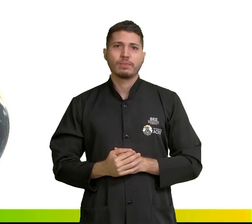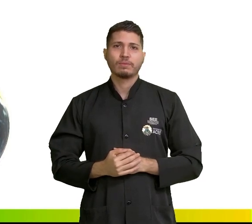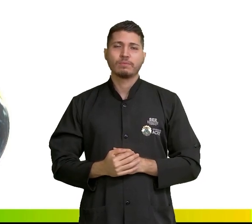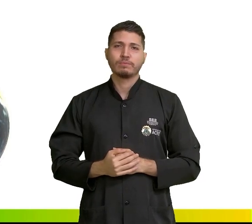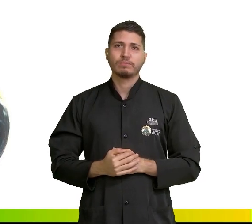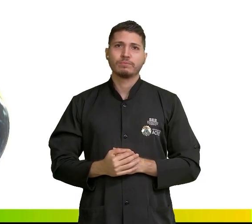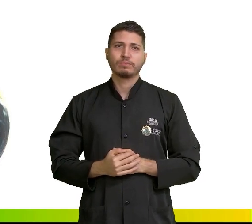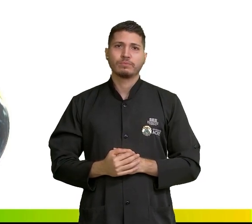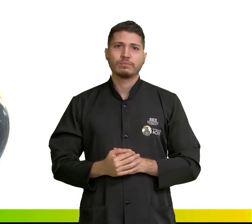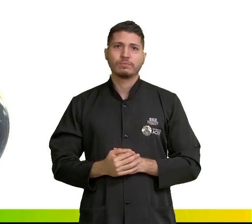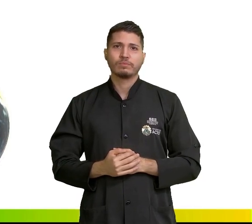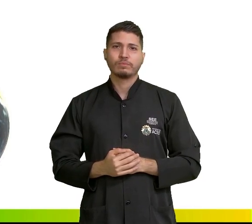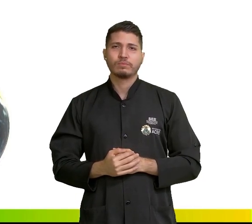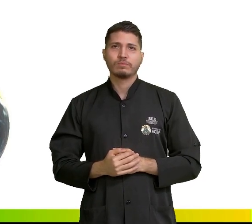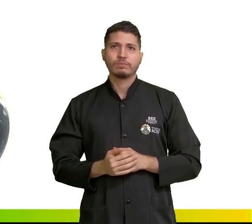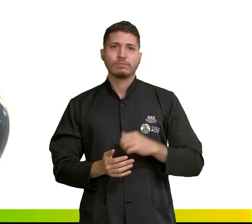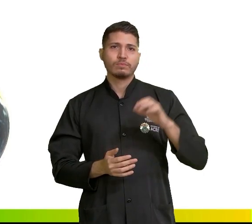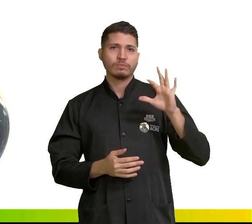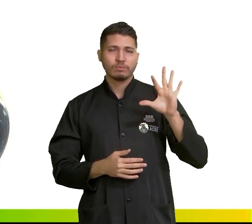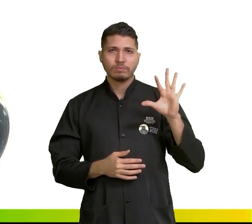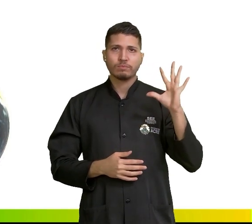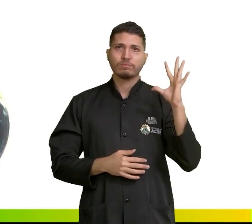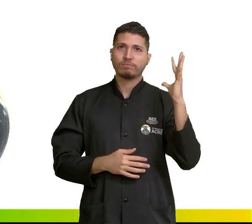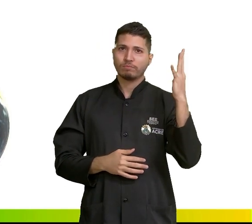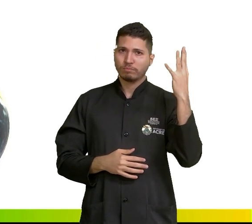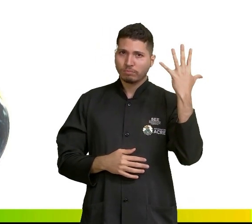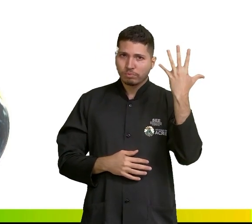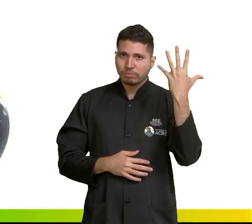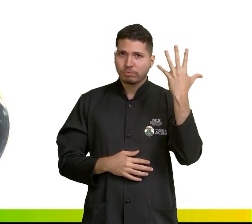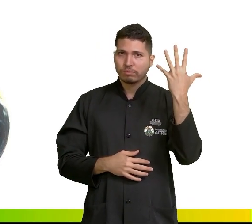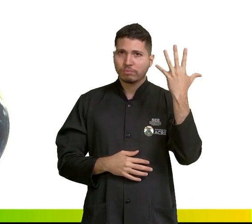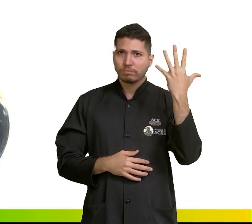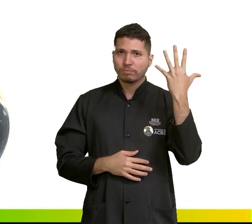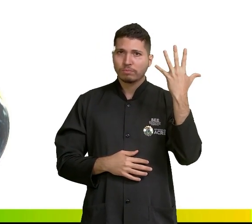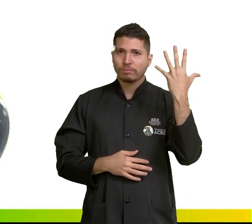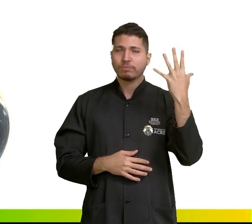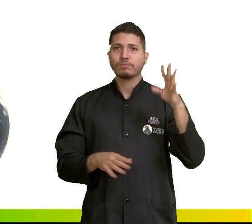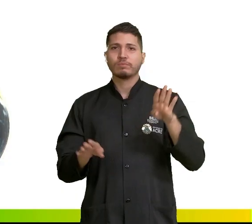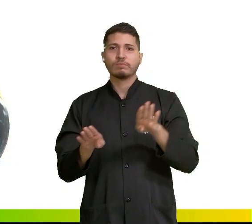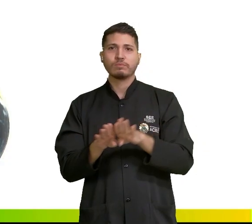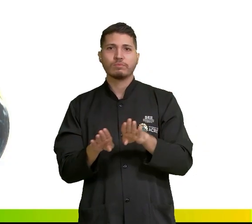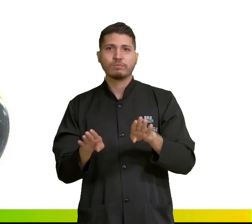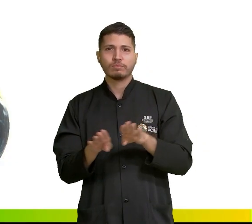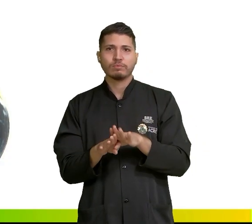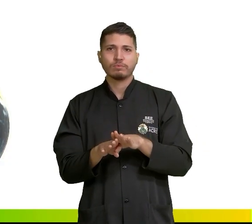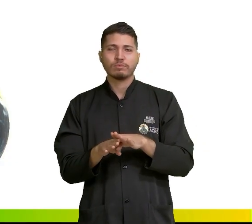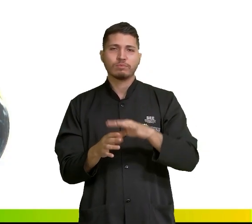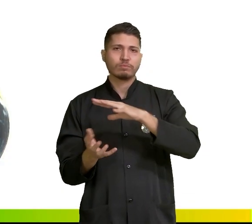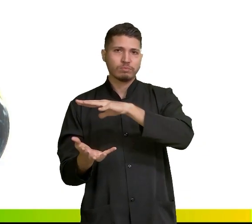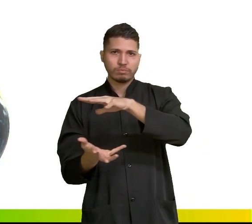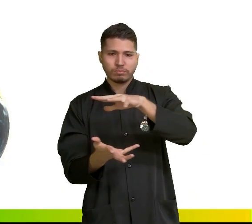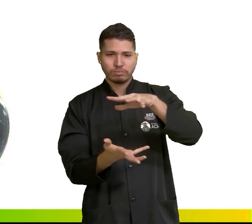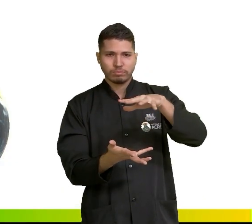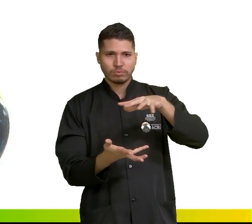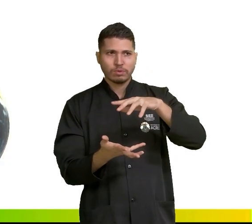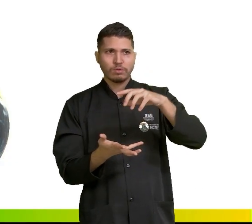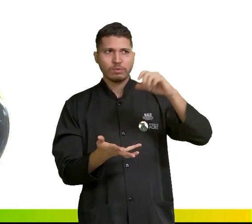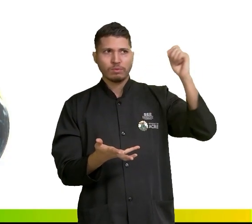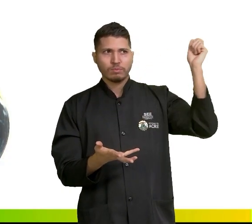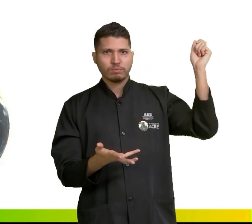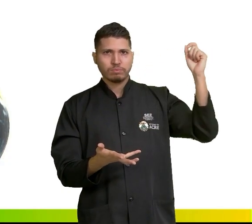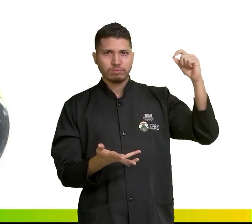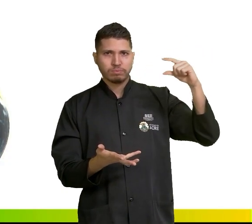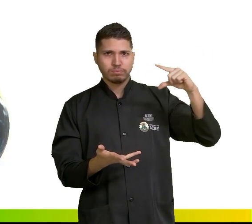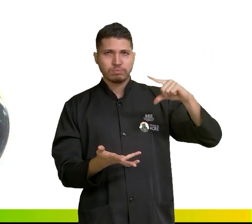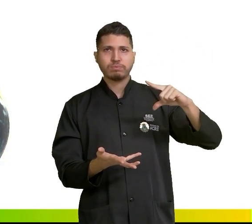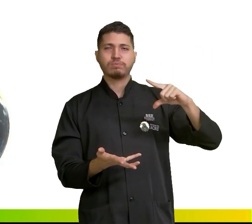mundo inteiro, que são as mudanças climáticas e também o aquecimento global. A gente vai ter também